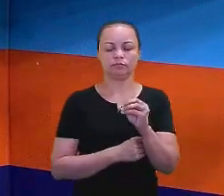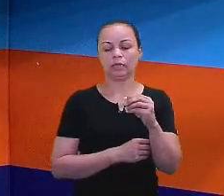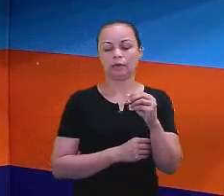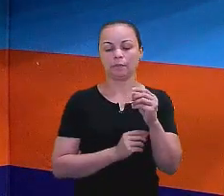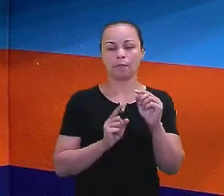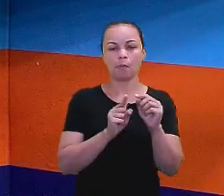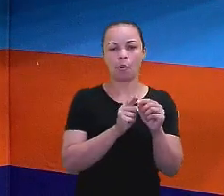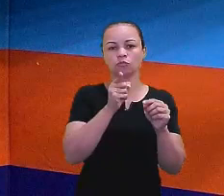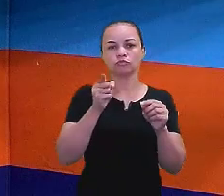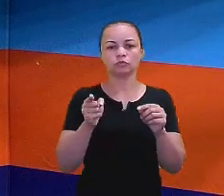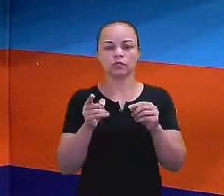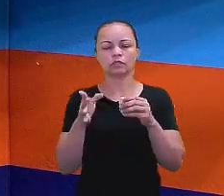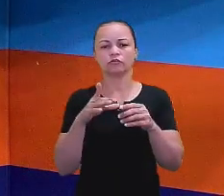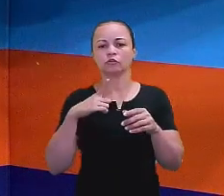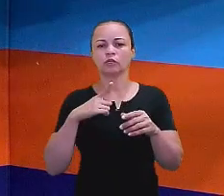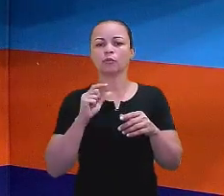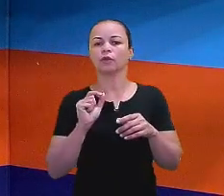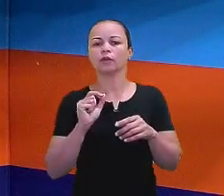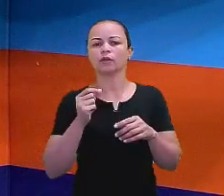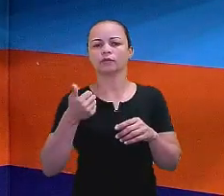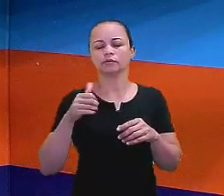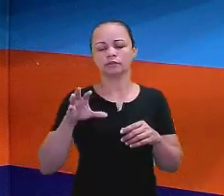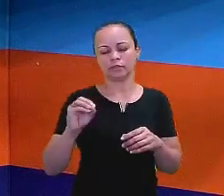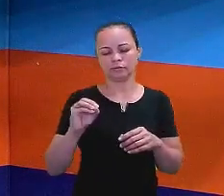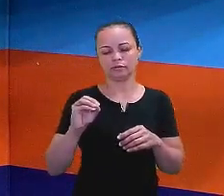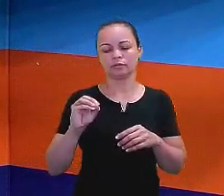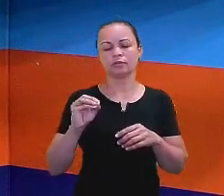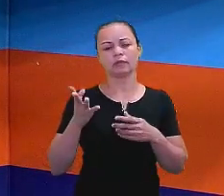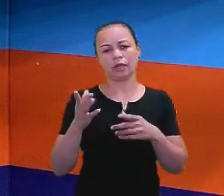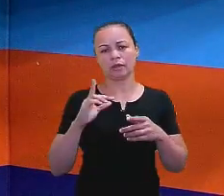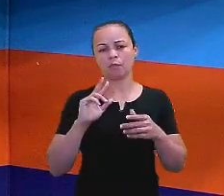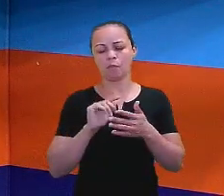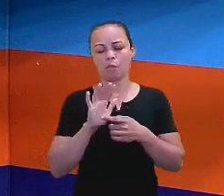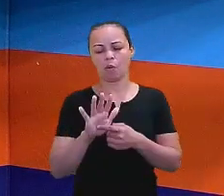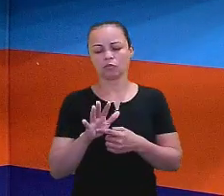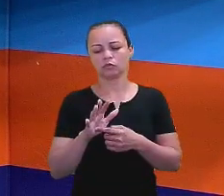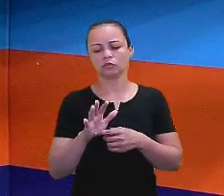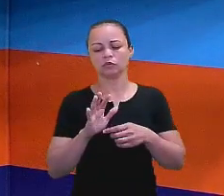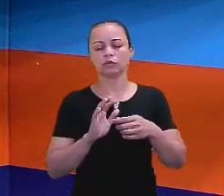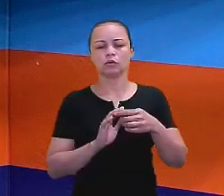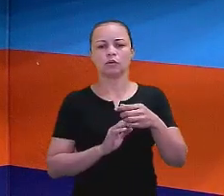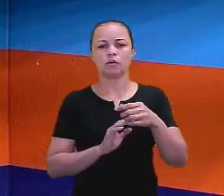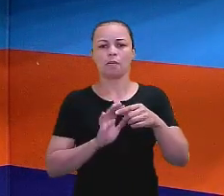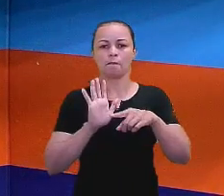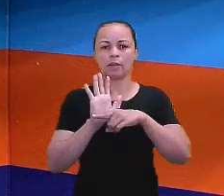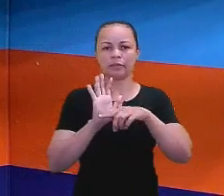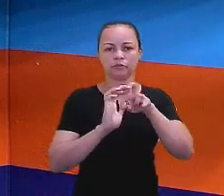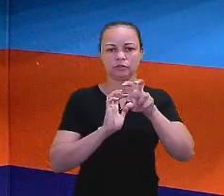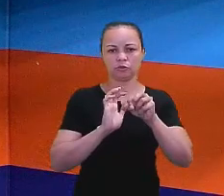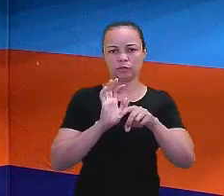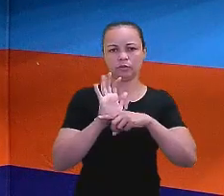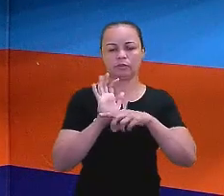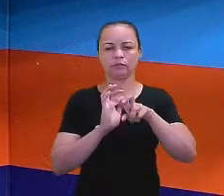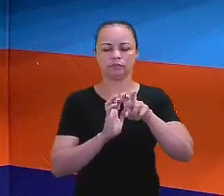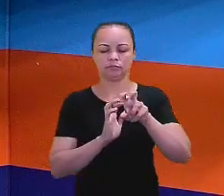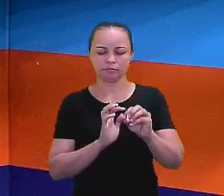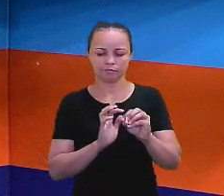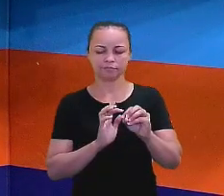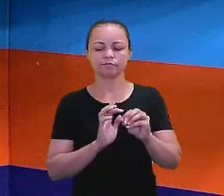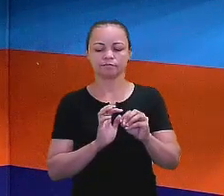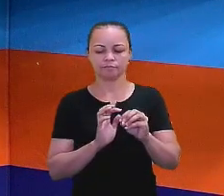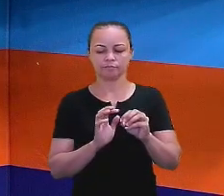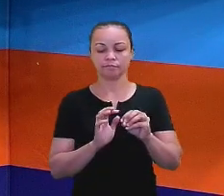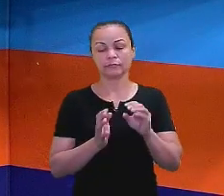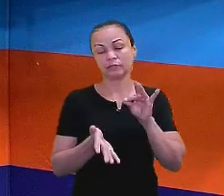quê? 100. Aqui eu tenho menos 50 separado para a gente ver a ideia que eu estou passando para depois da igualdade. Mas